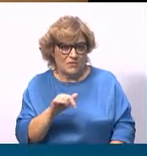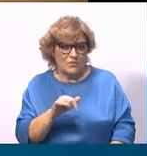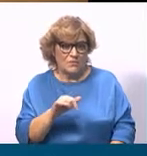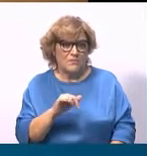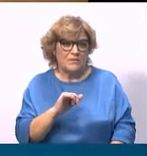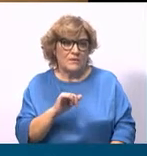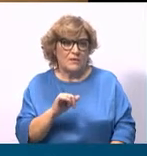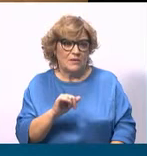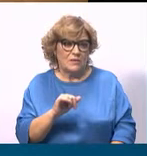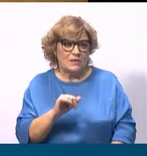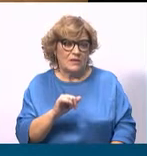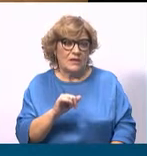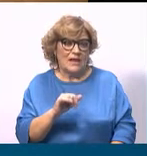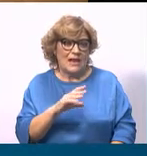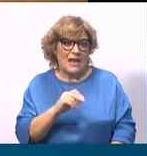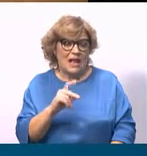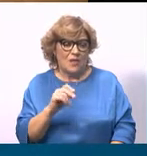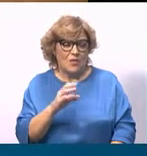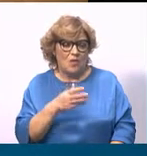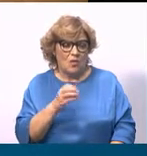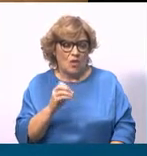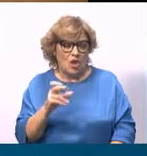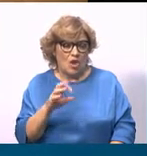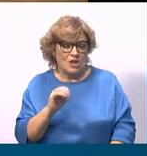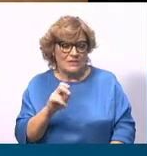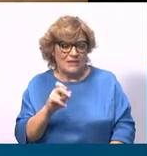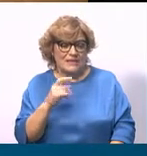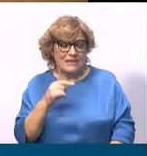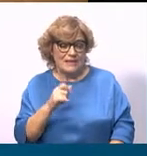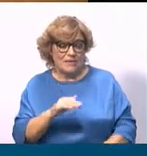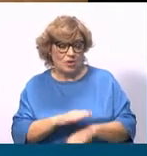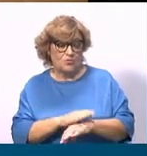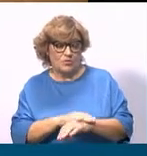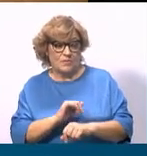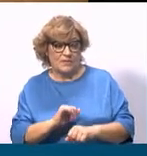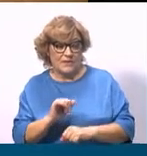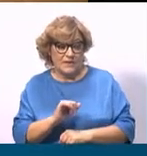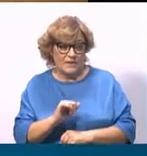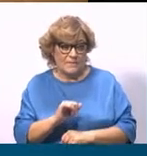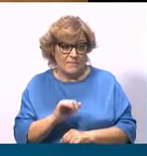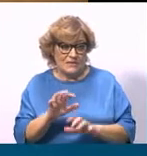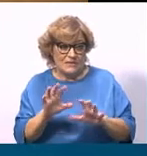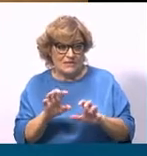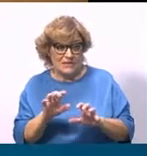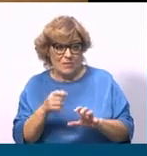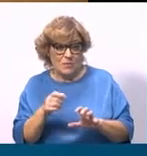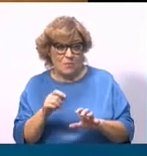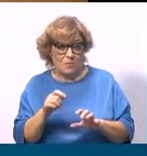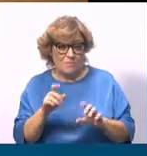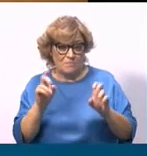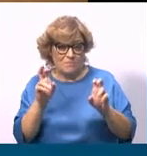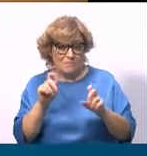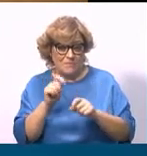quinto dedo. São calos dorsais, que têm que ver, como cá estávamos a falar também, com os dedos em garra, dedos em martelo, há